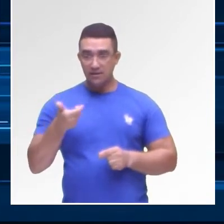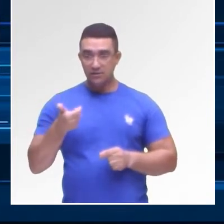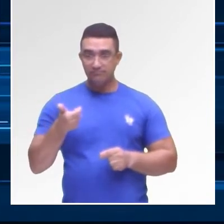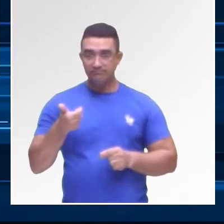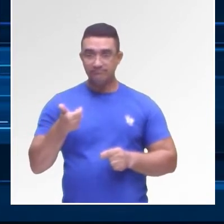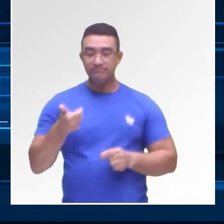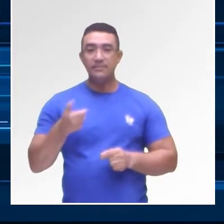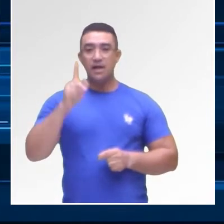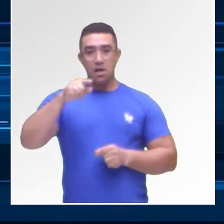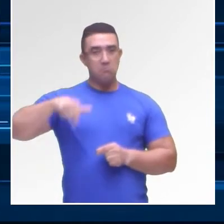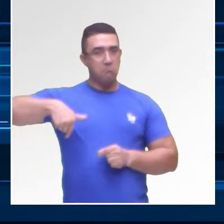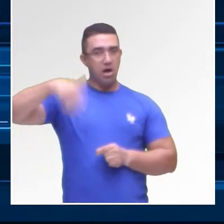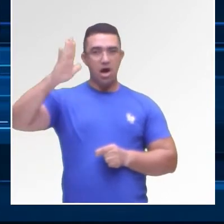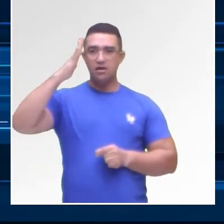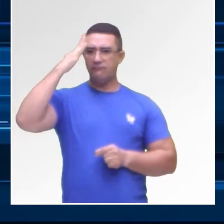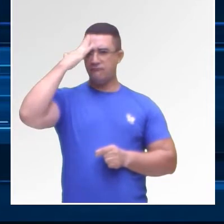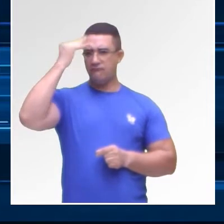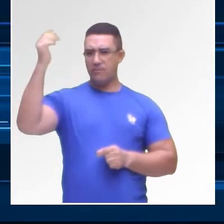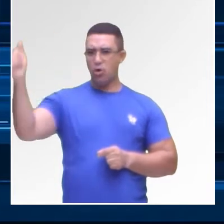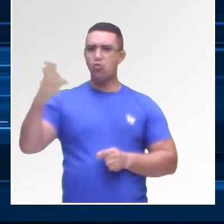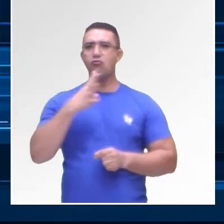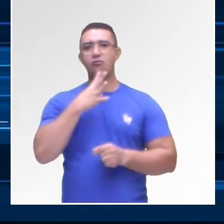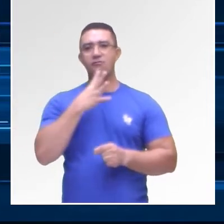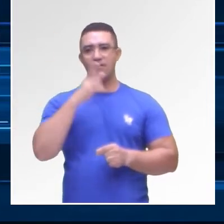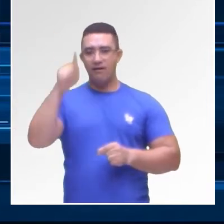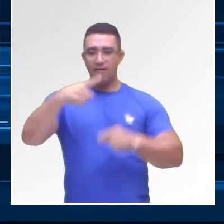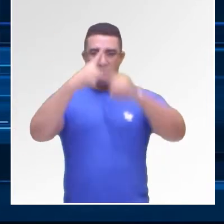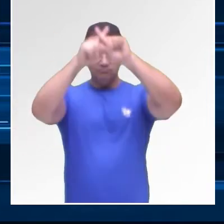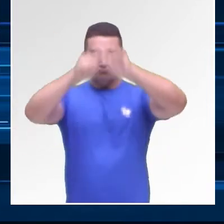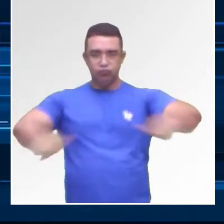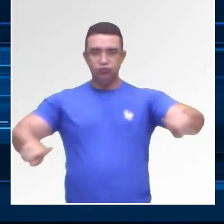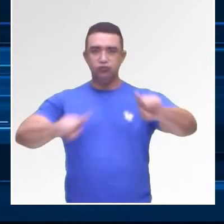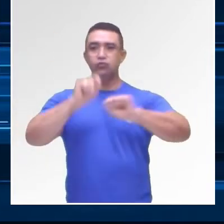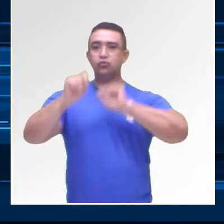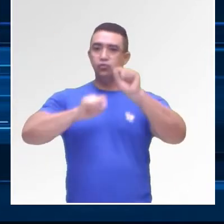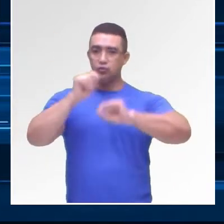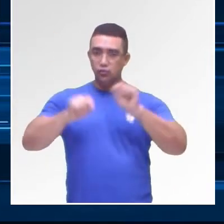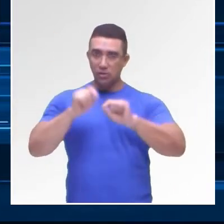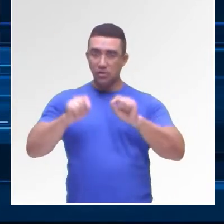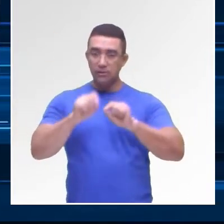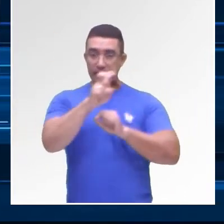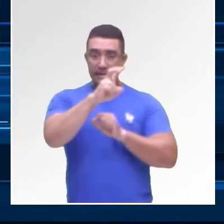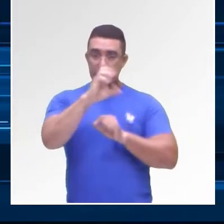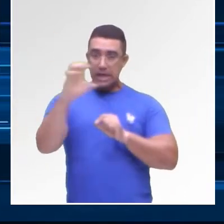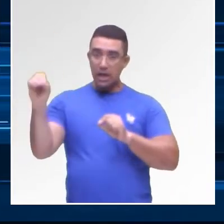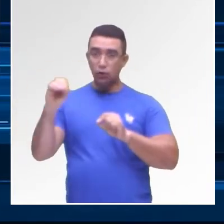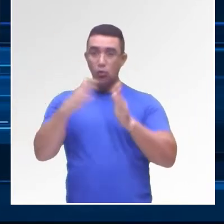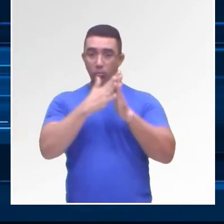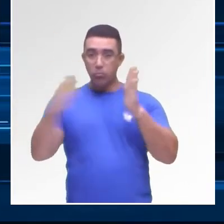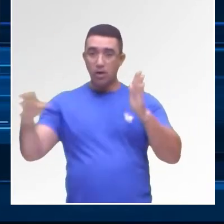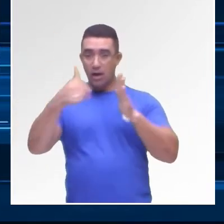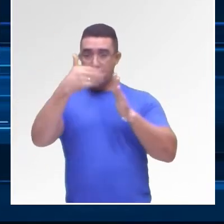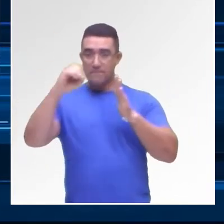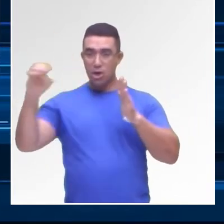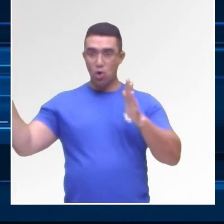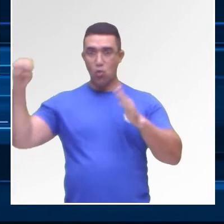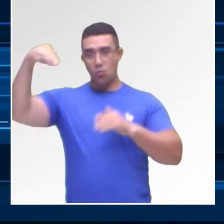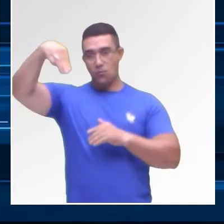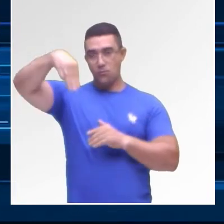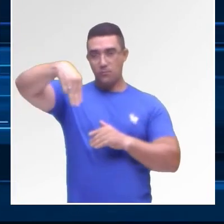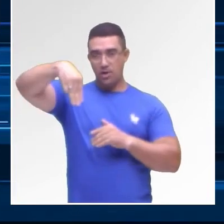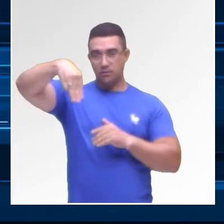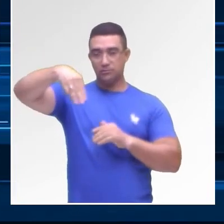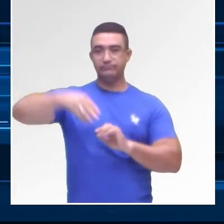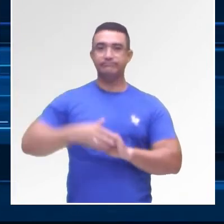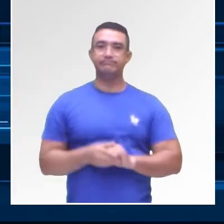mais popular e é disputada em competições com percurso de 500 a 1.000 metros. Nela, as